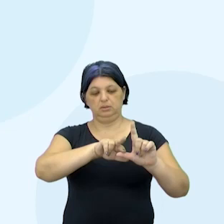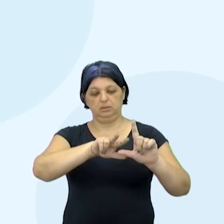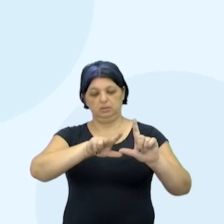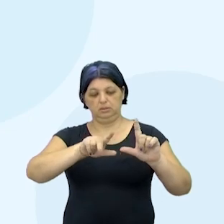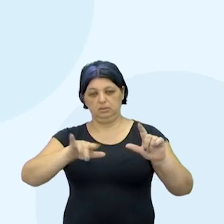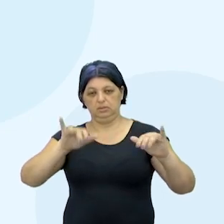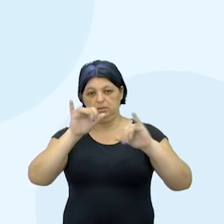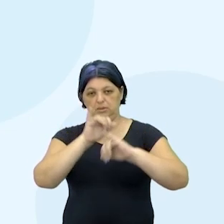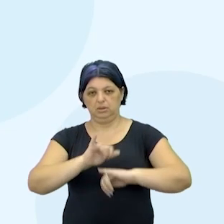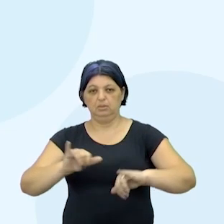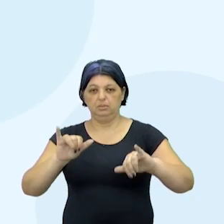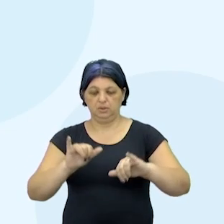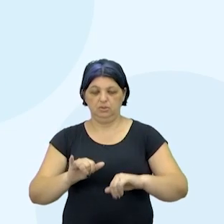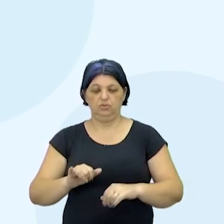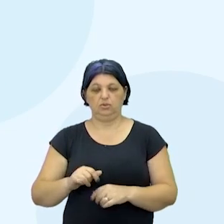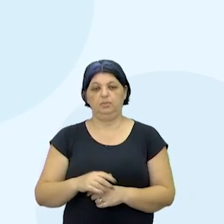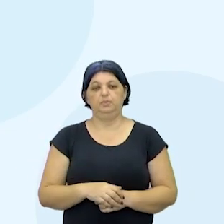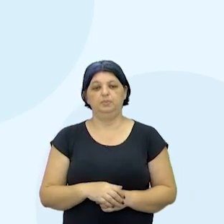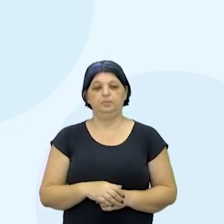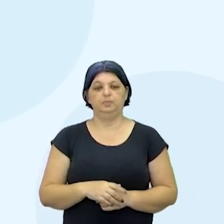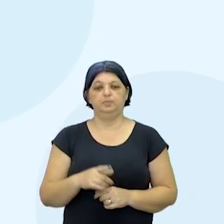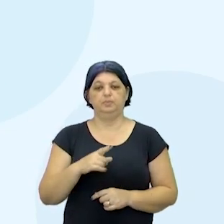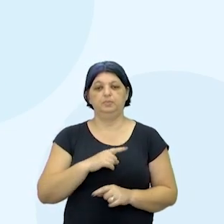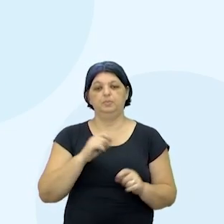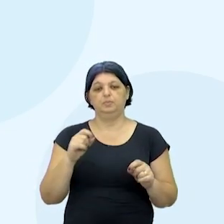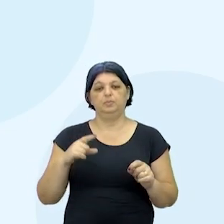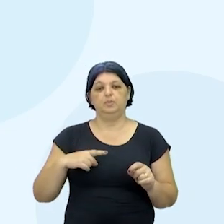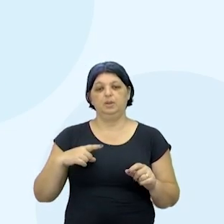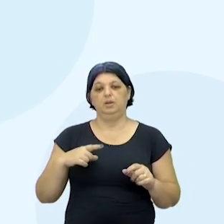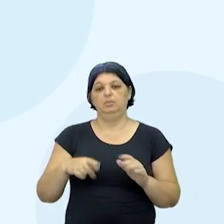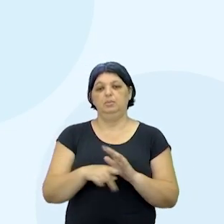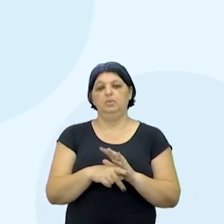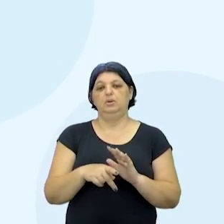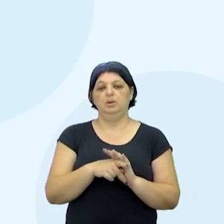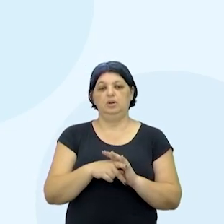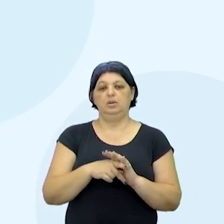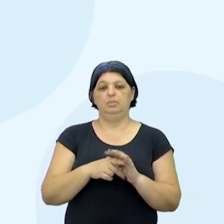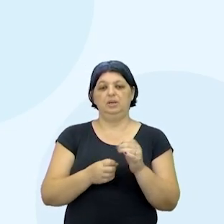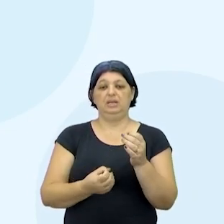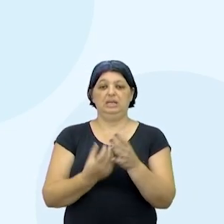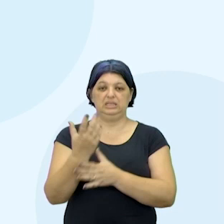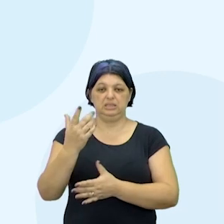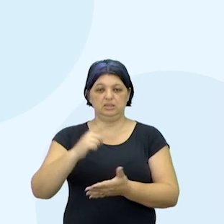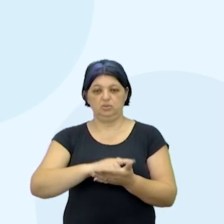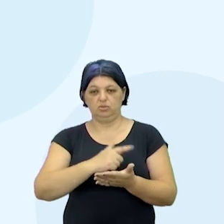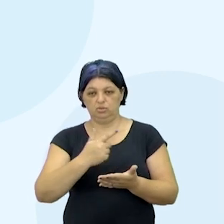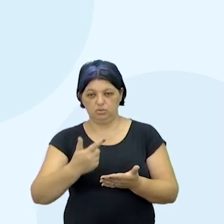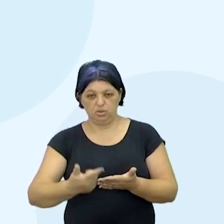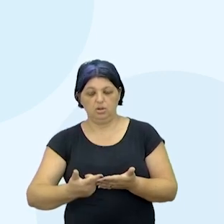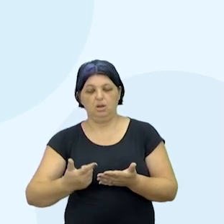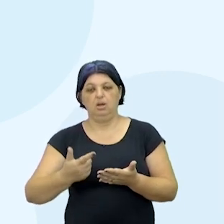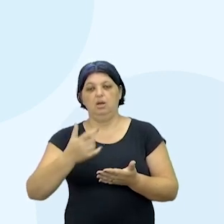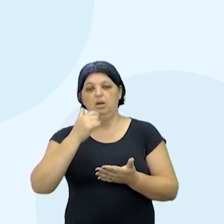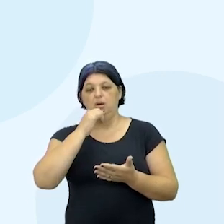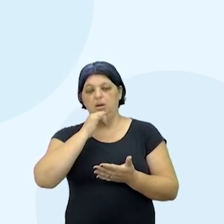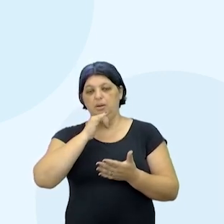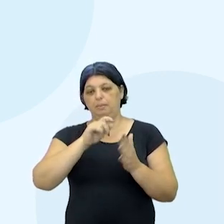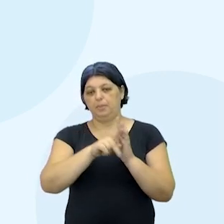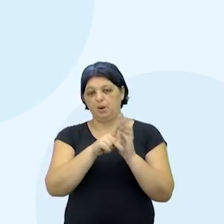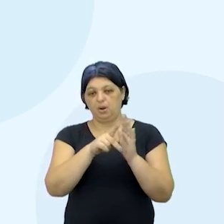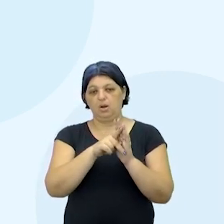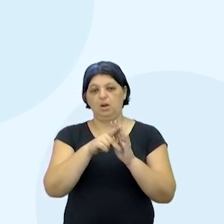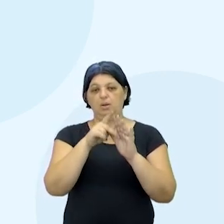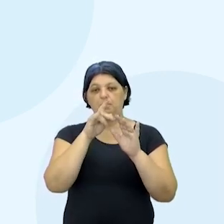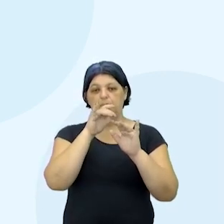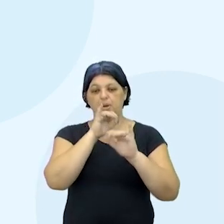comigo nos slides. Nós temos o laboratório de produção jornalística, que eu espero ver de vocês grandes produções